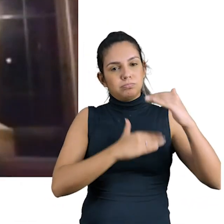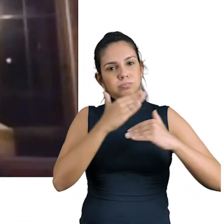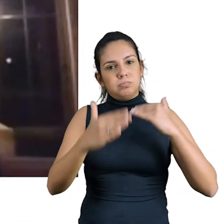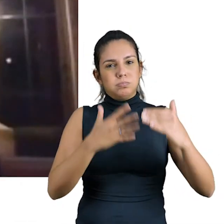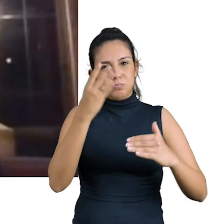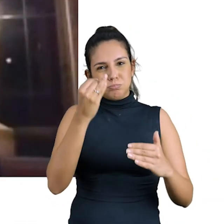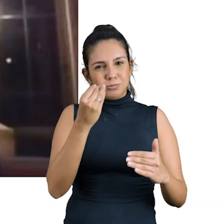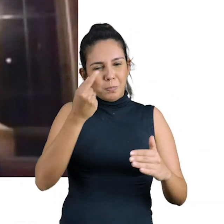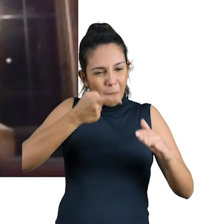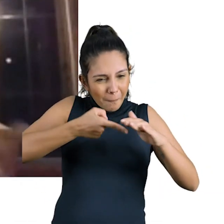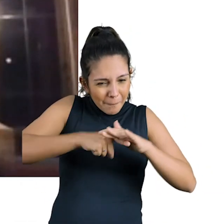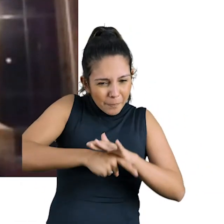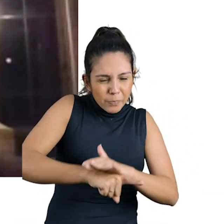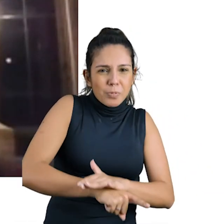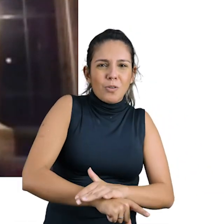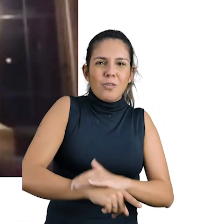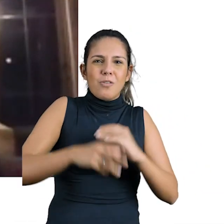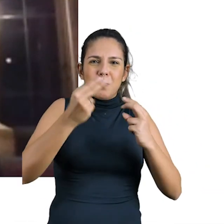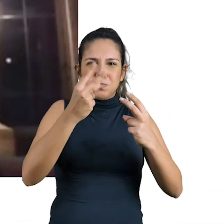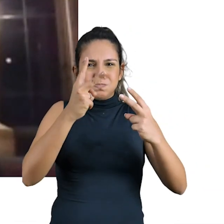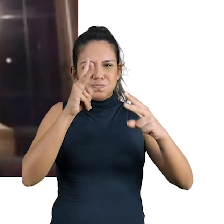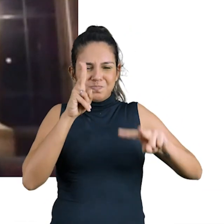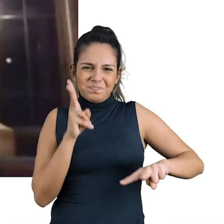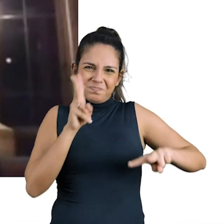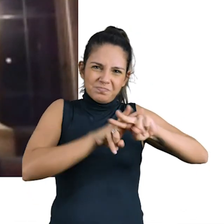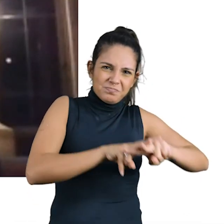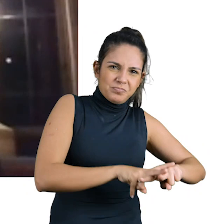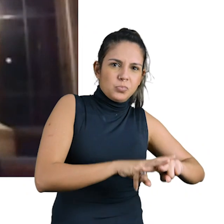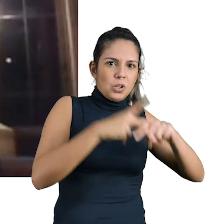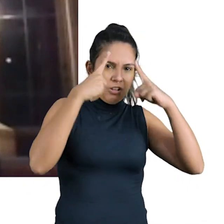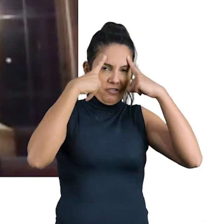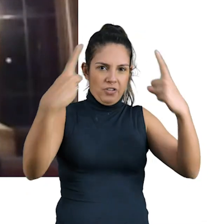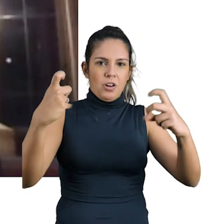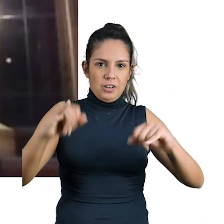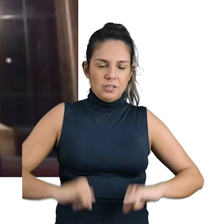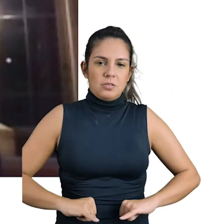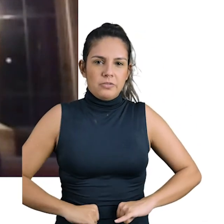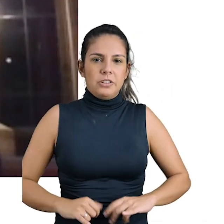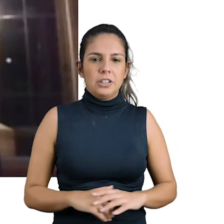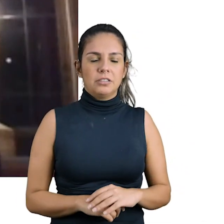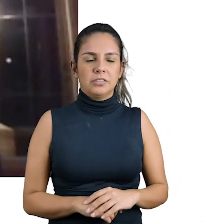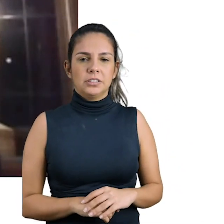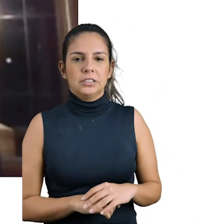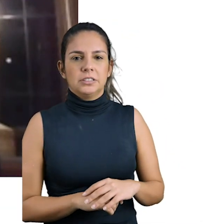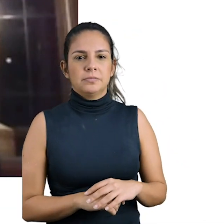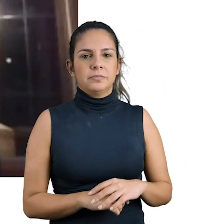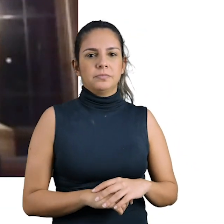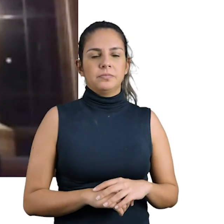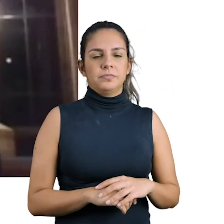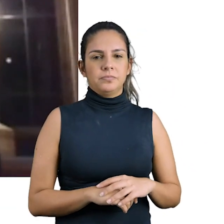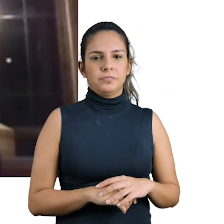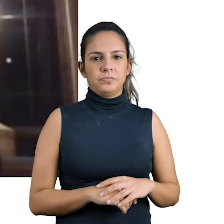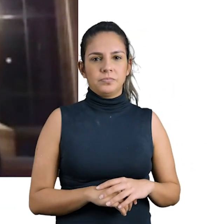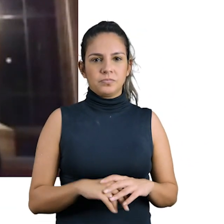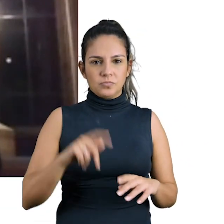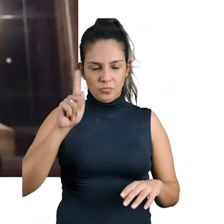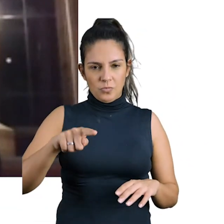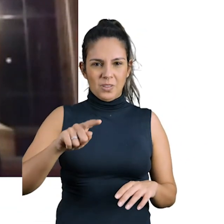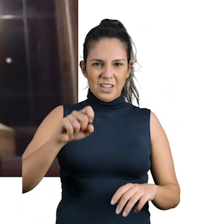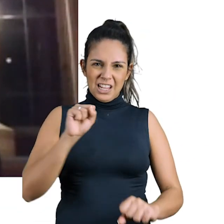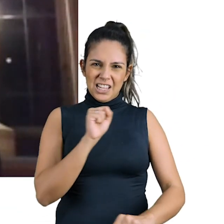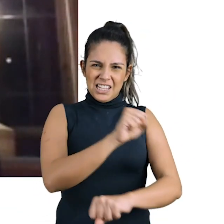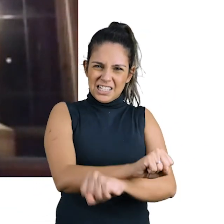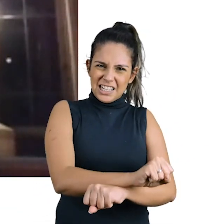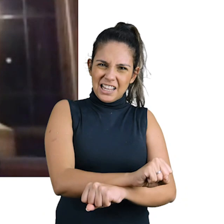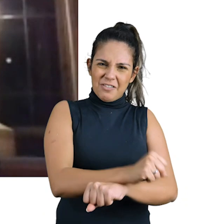muito perversa e muito aivada de violências que a gente precisa considerar que a escravidão é um